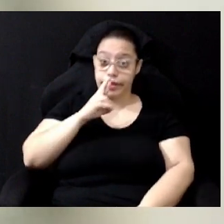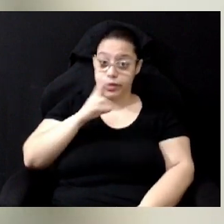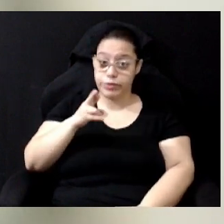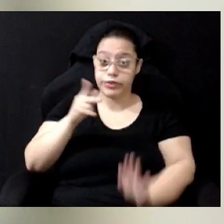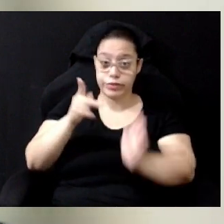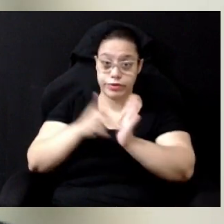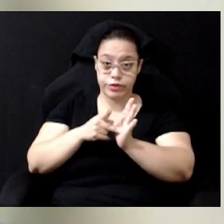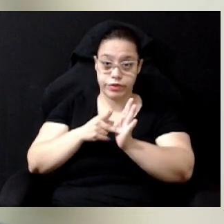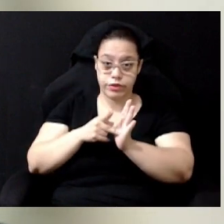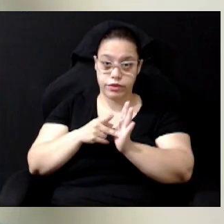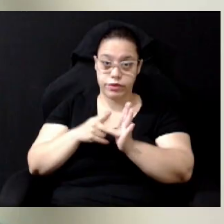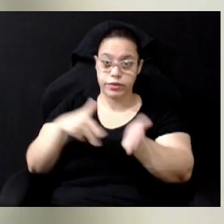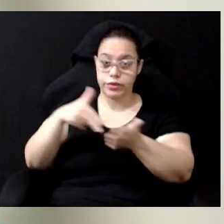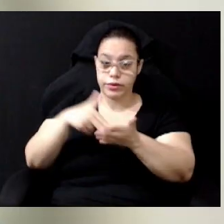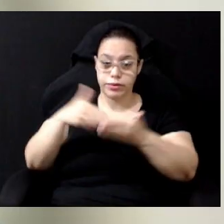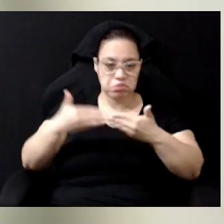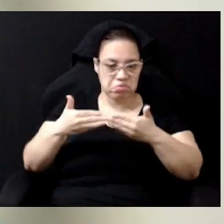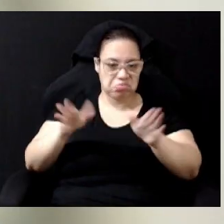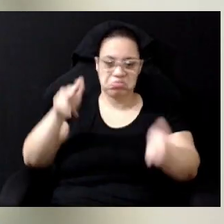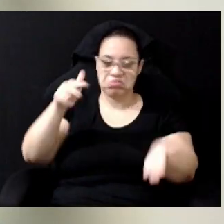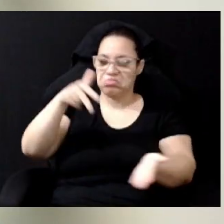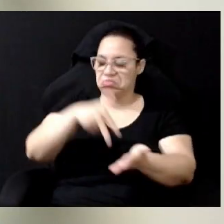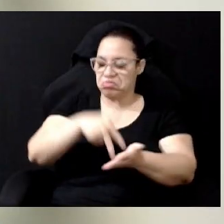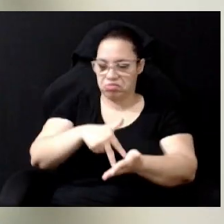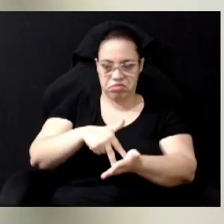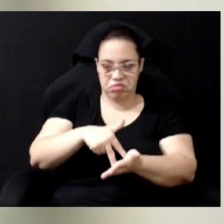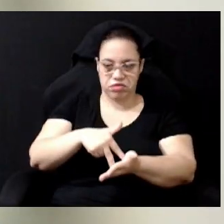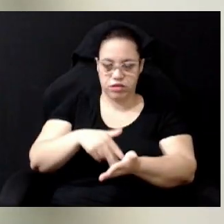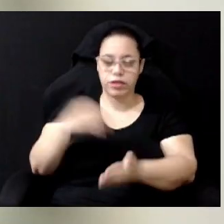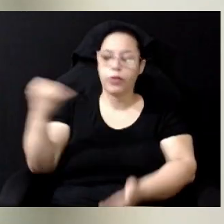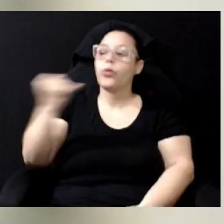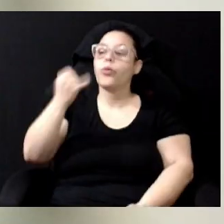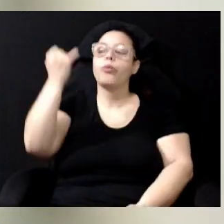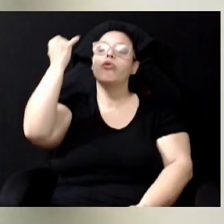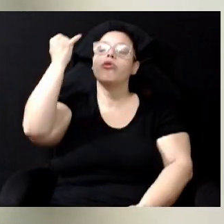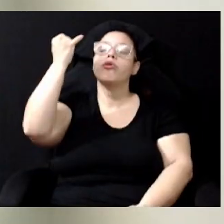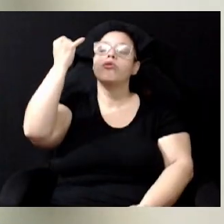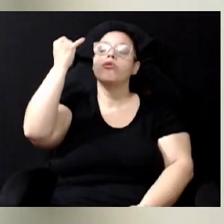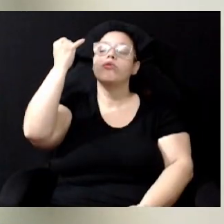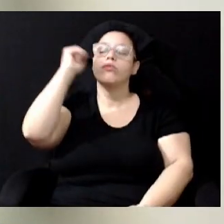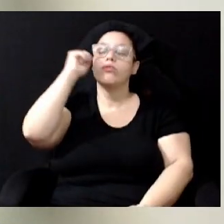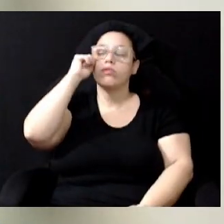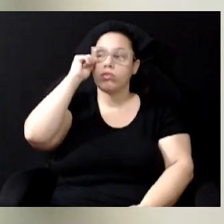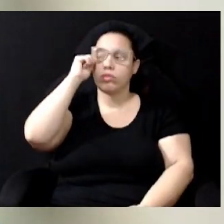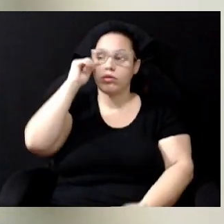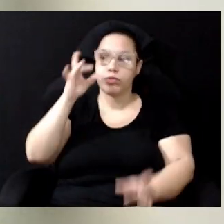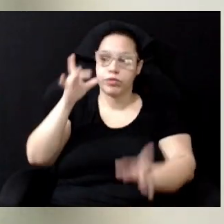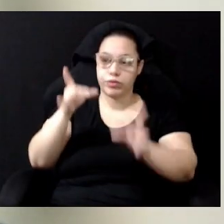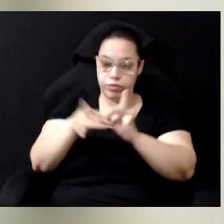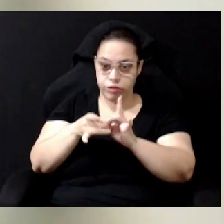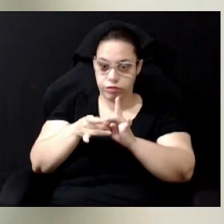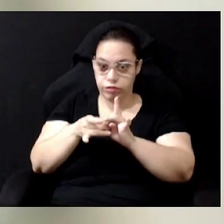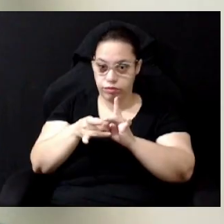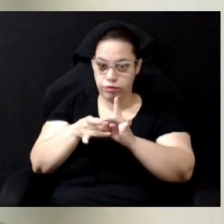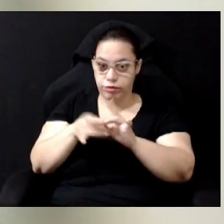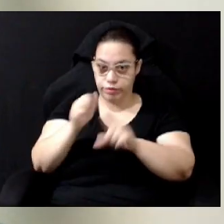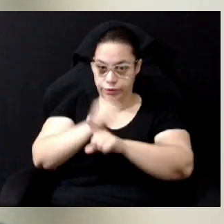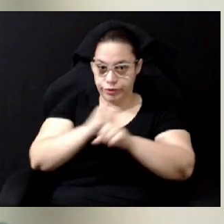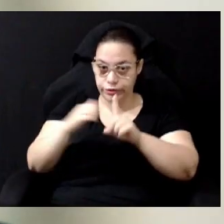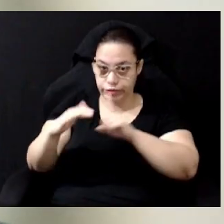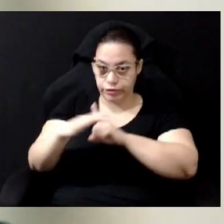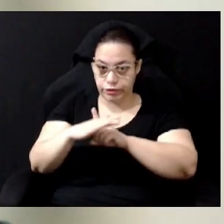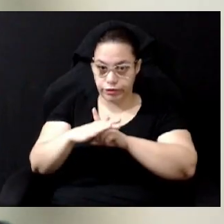apto a responder, mas a gente está completamente à disposição. Para a gente, o importante é que mais elos da sociedade